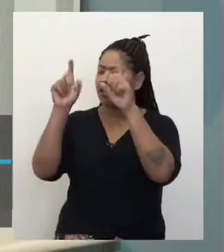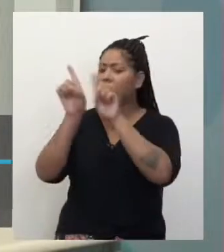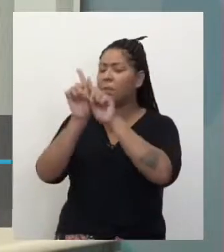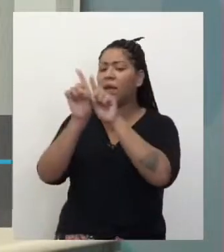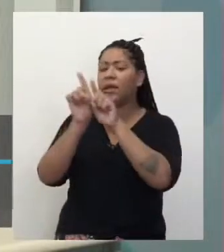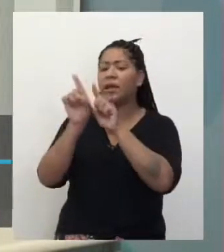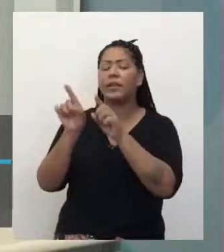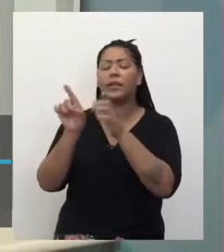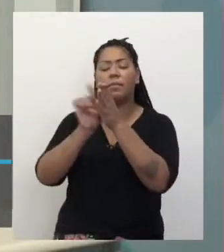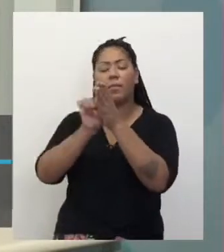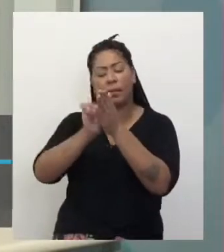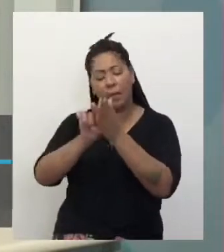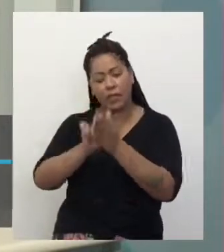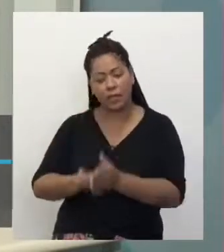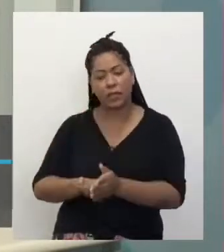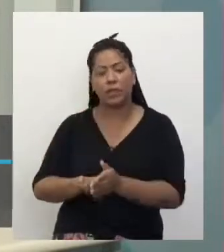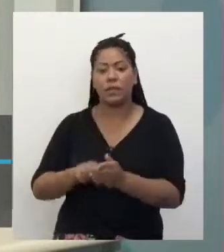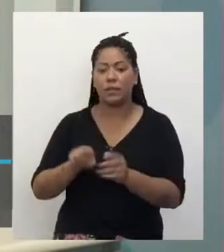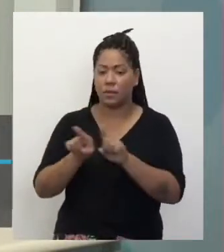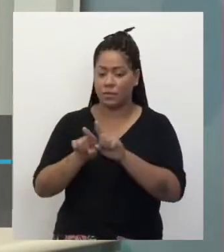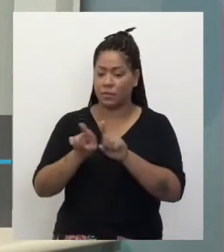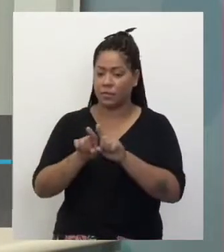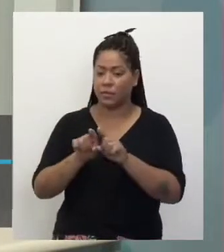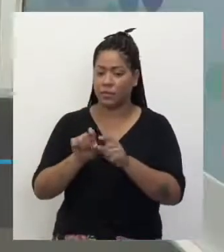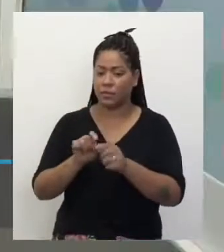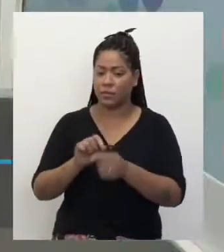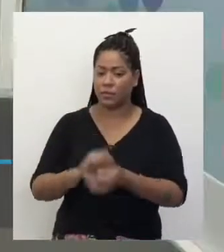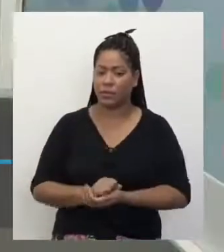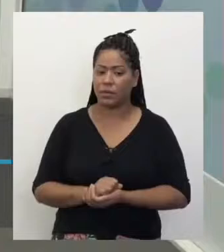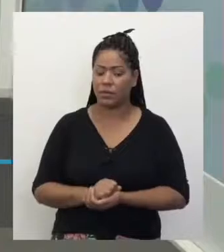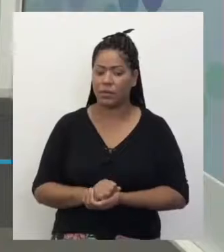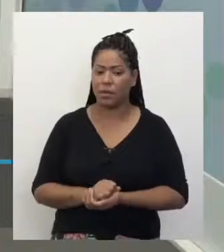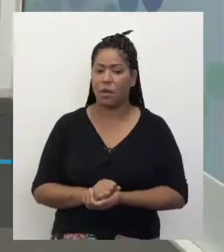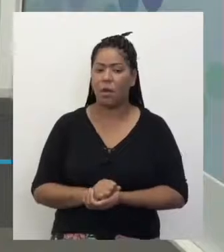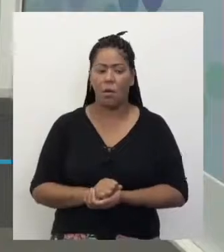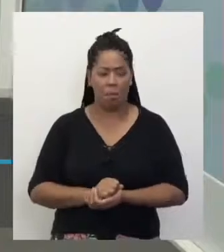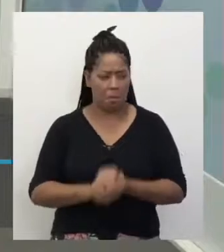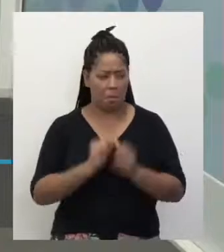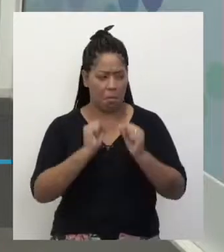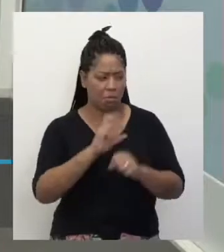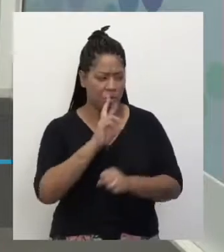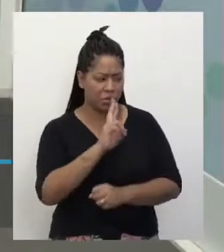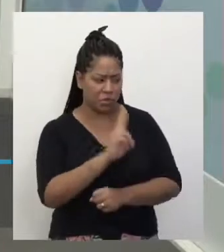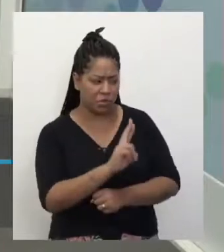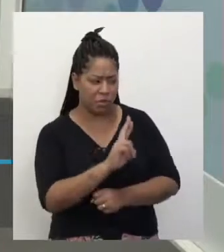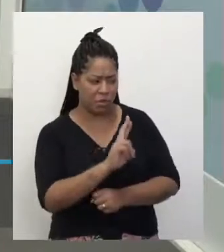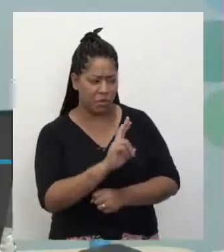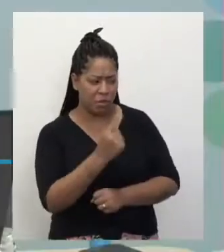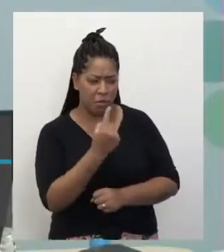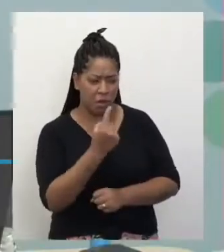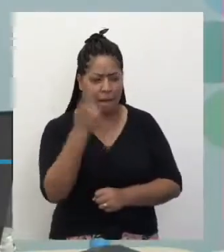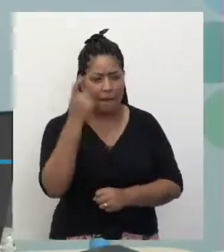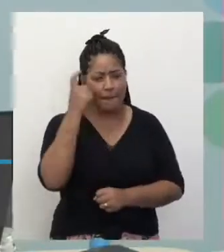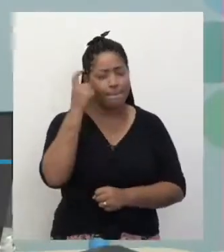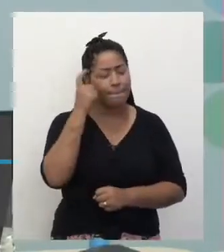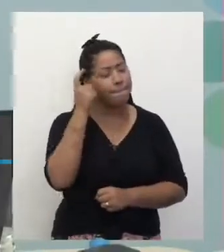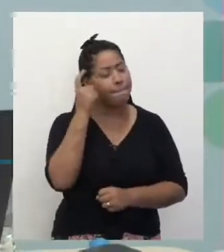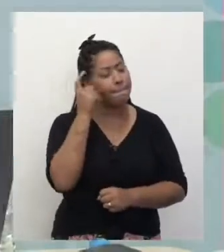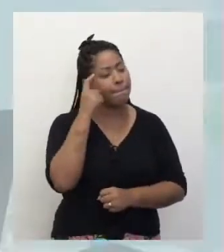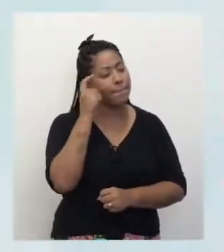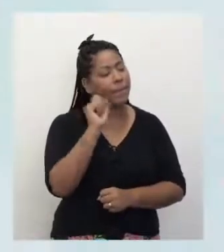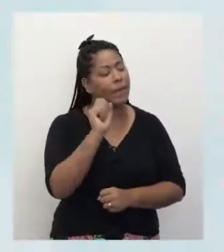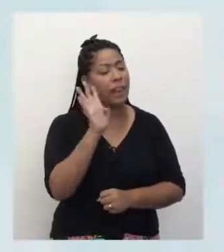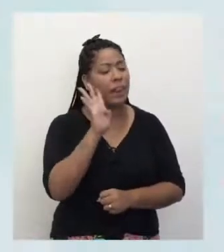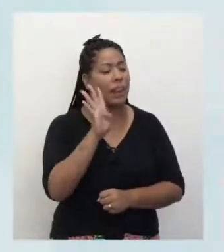sobre essa imagem. Posso só um comentário? Pode. Pensamos ali, ó,